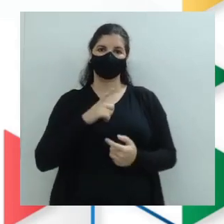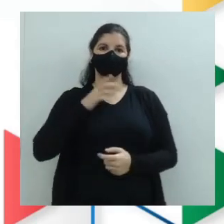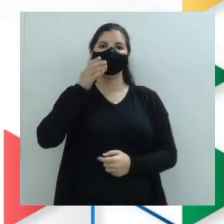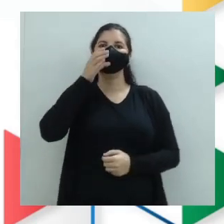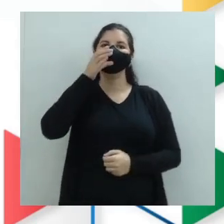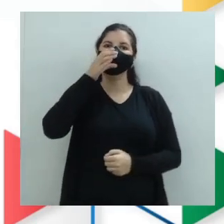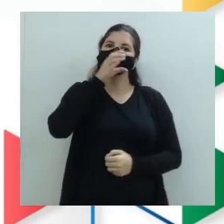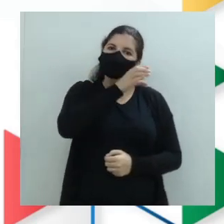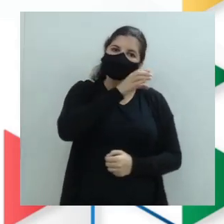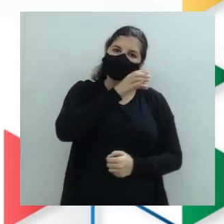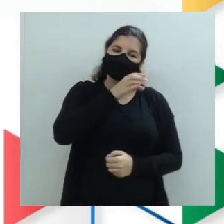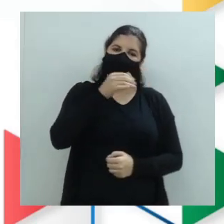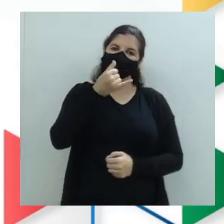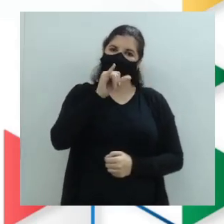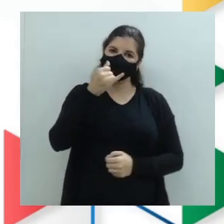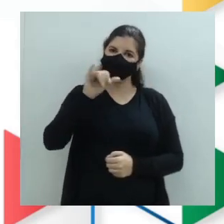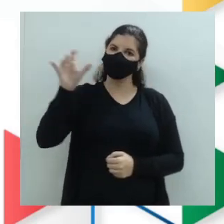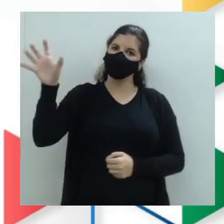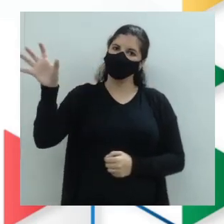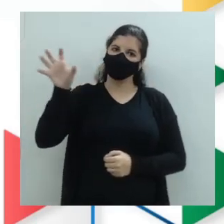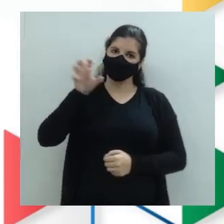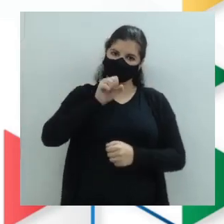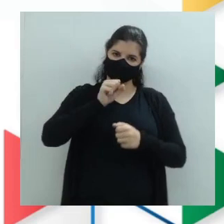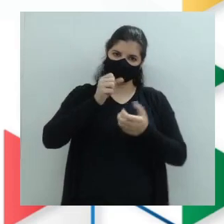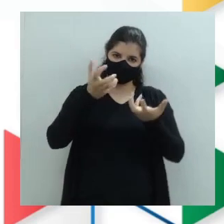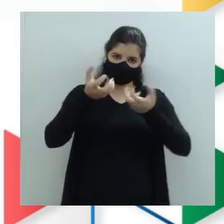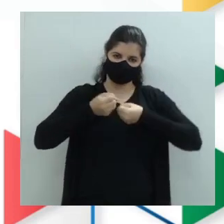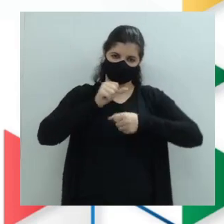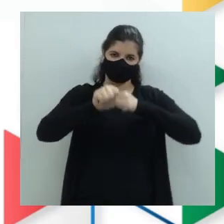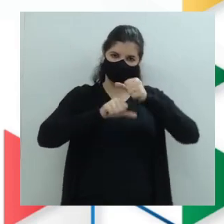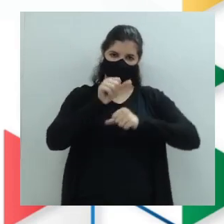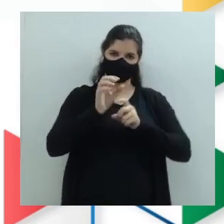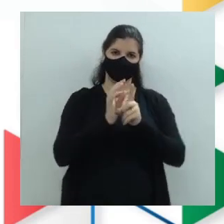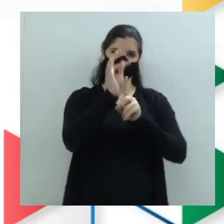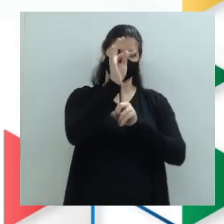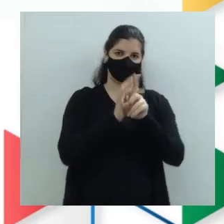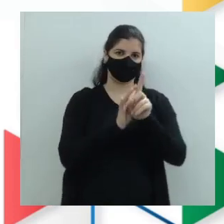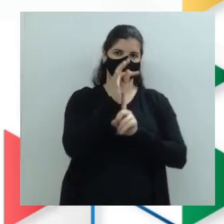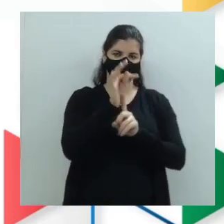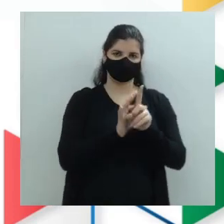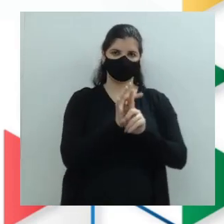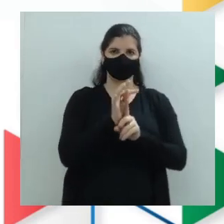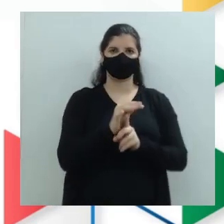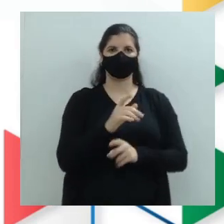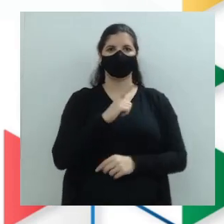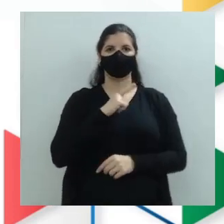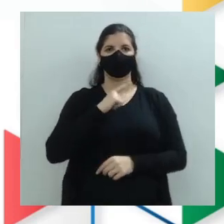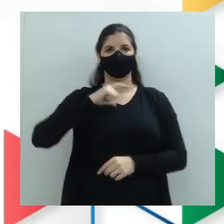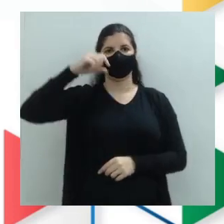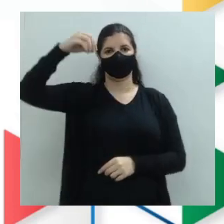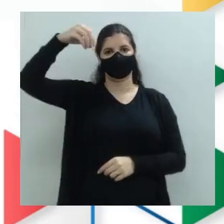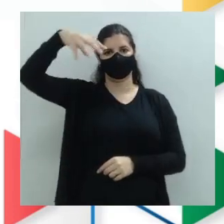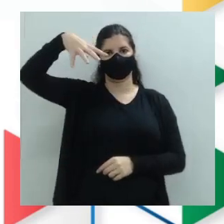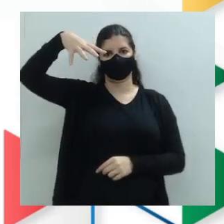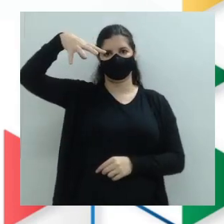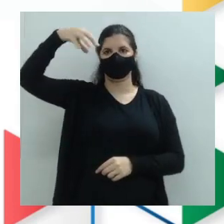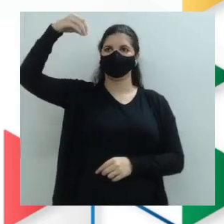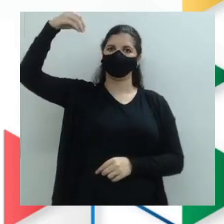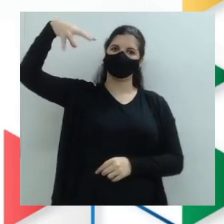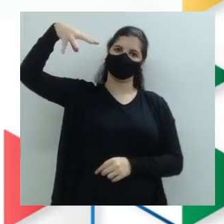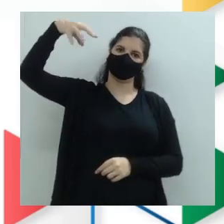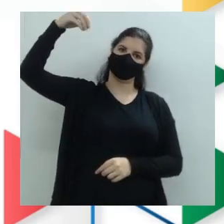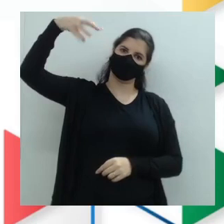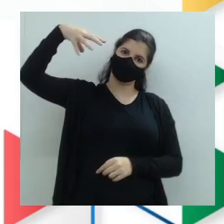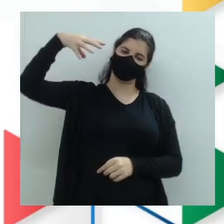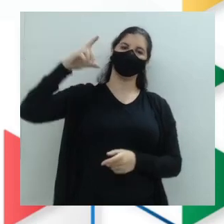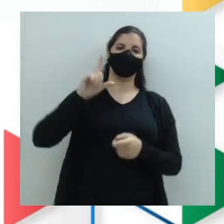aquecedor, ele vai pegar ali a energia elétrica e vai transformar em energia térmica. Aí eu não coloquei o exemplo de uma lâmpada, mas a lâmpada